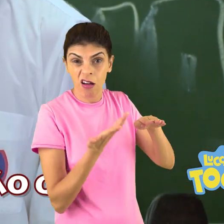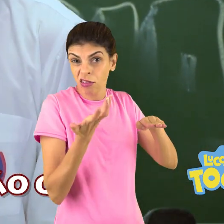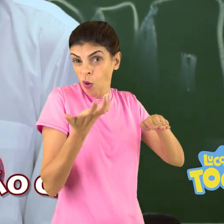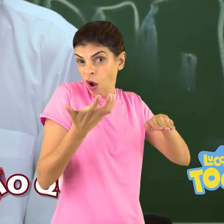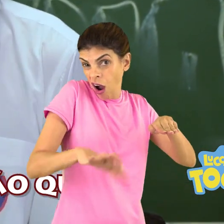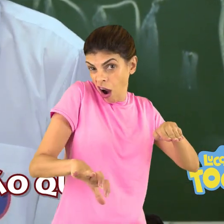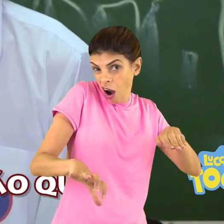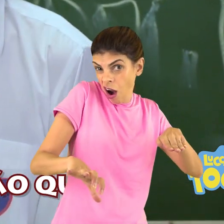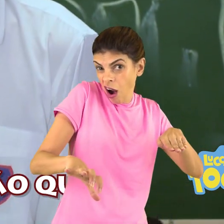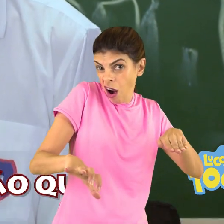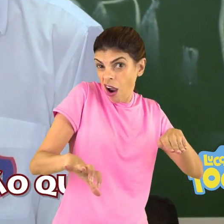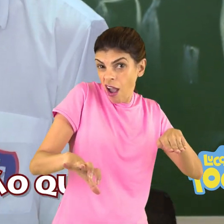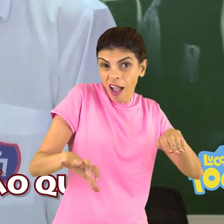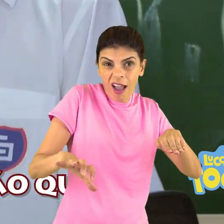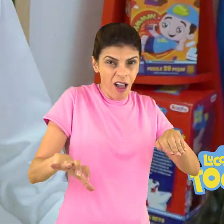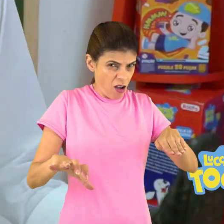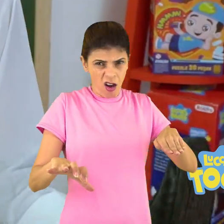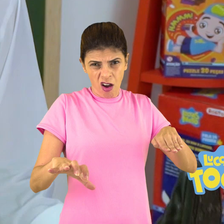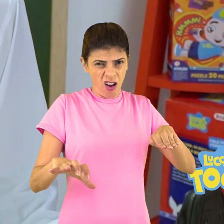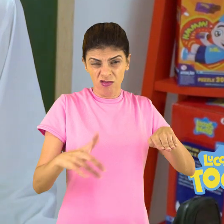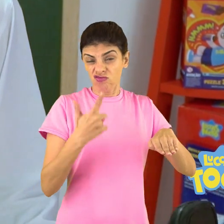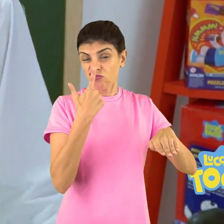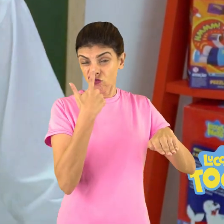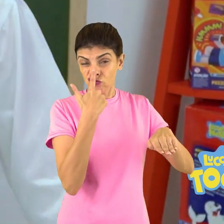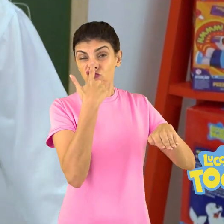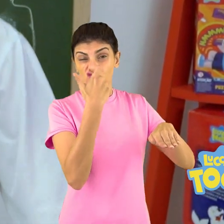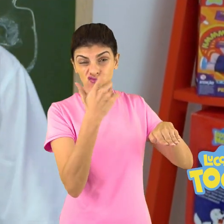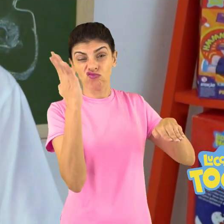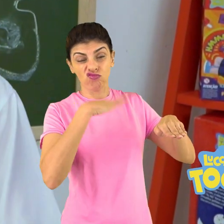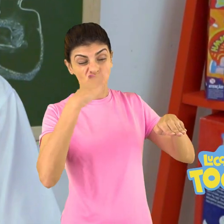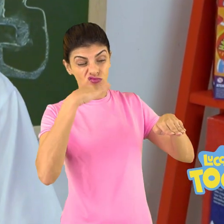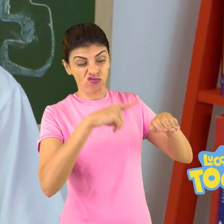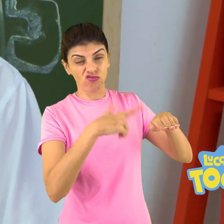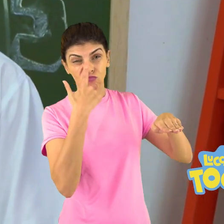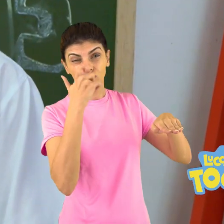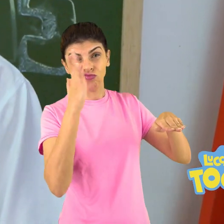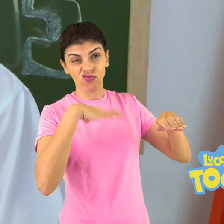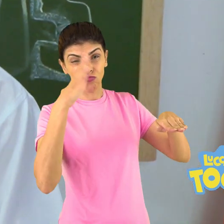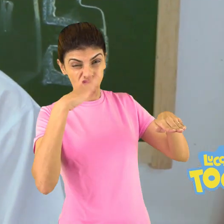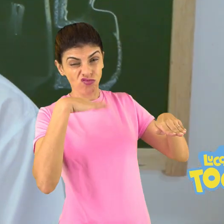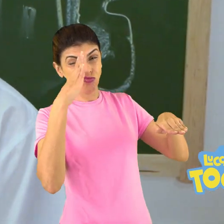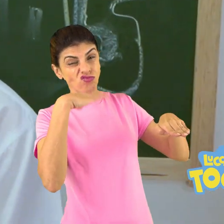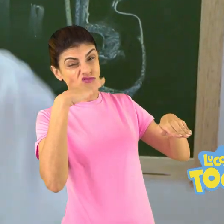não quer. Mas que chulé.